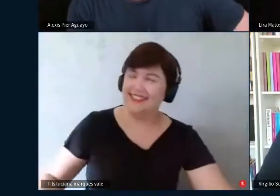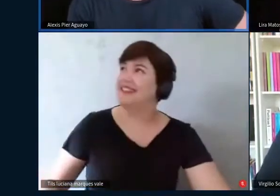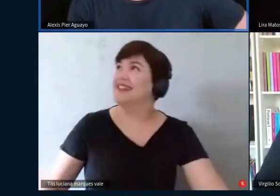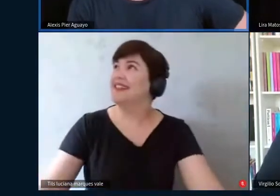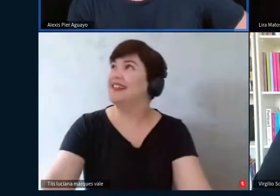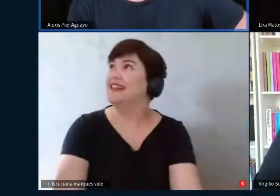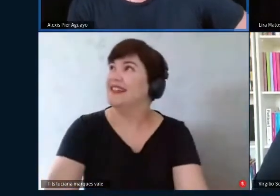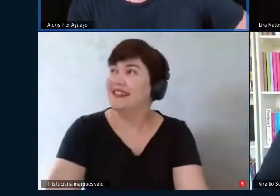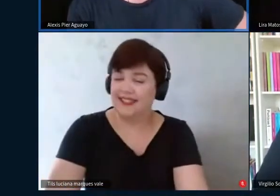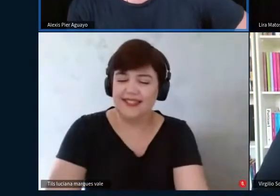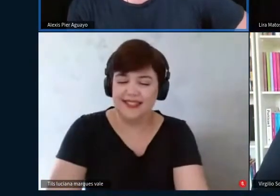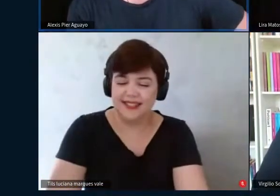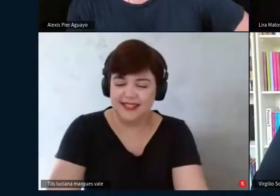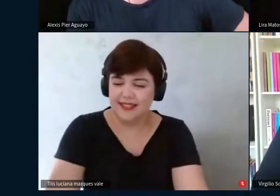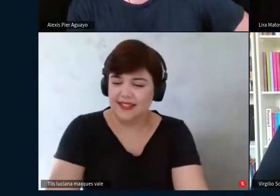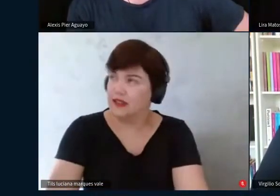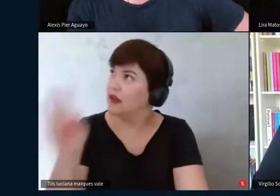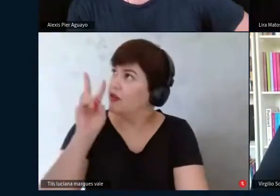pezinho. Ufa.